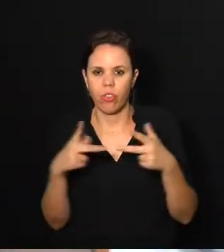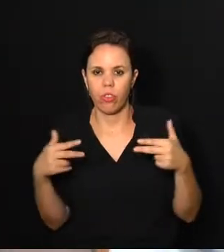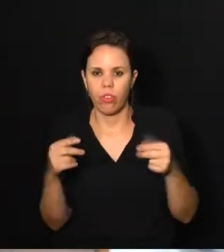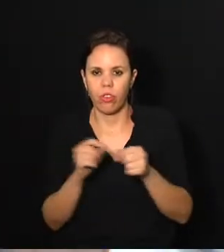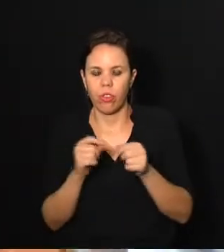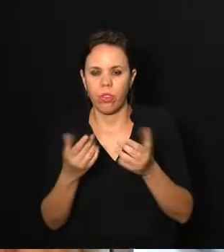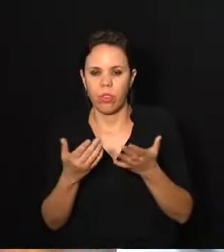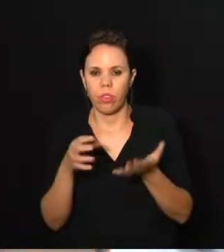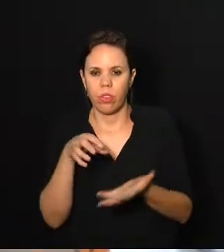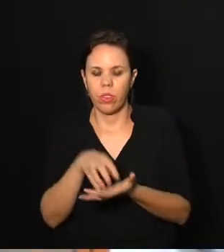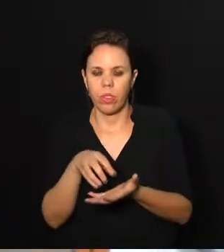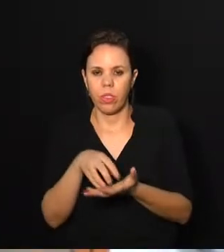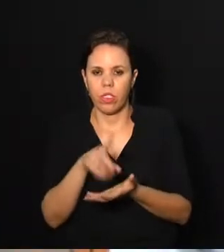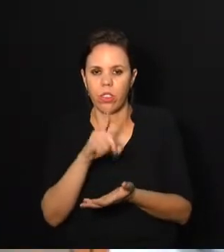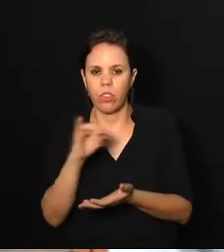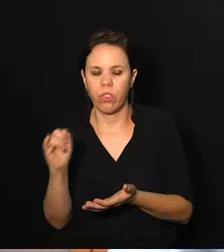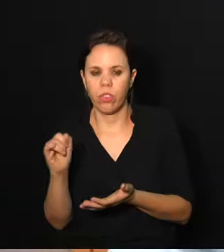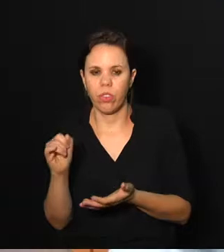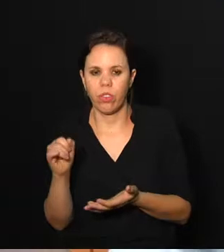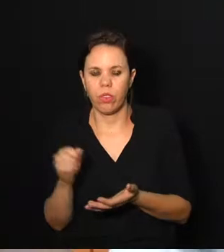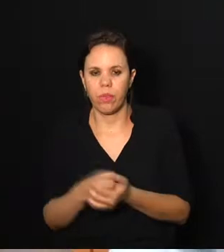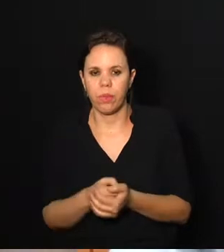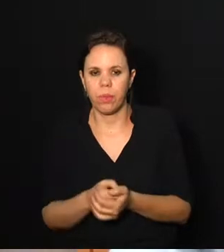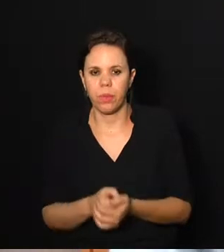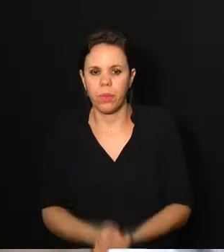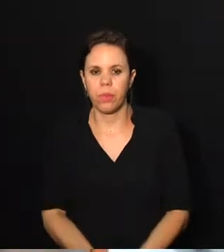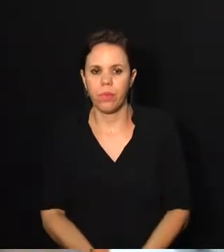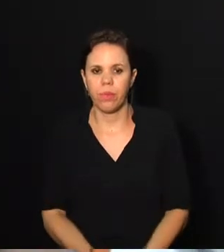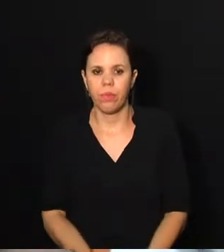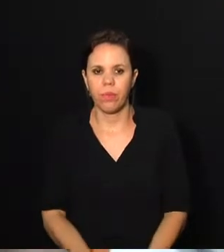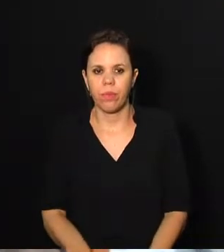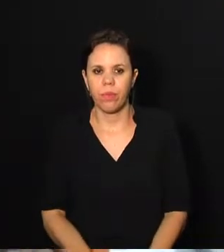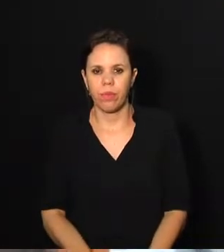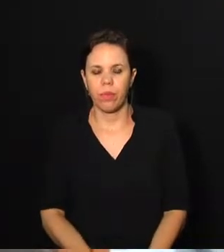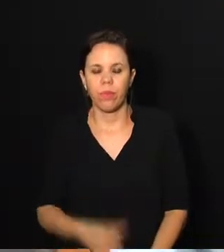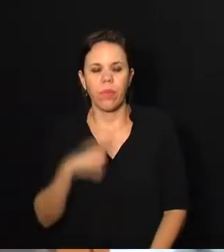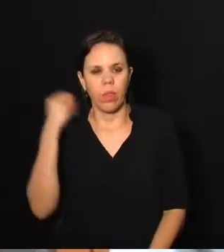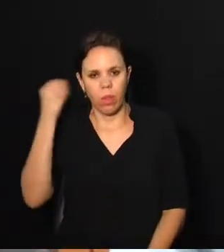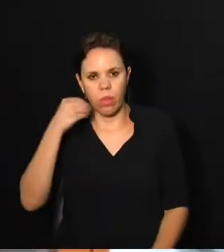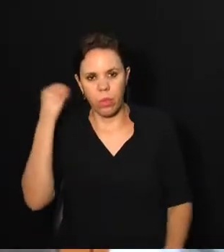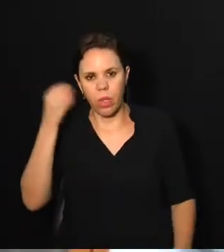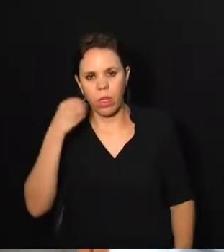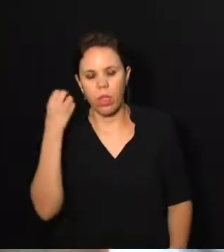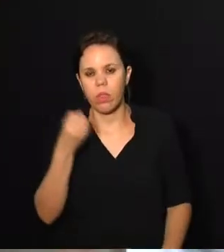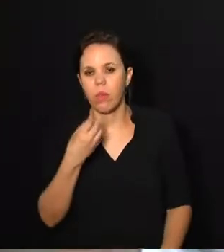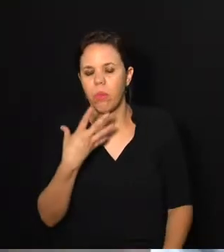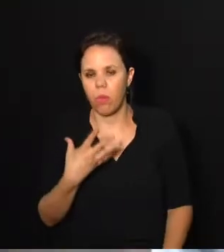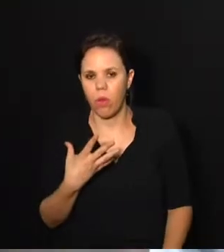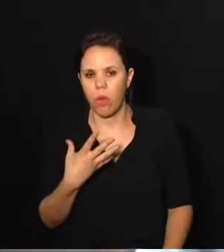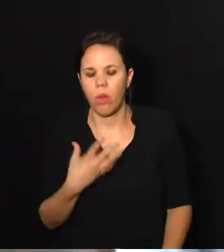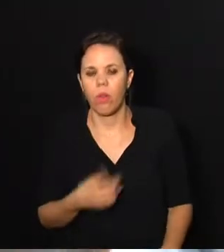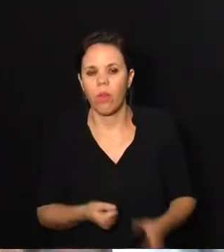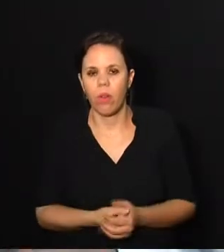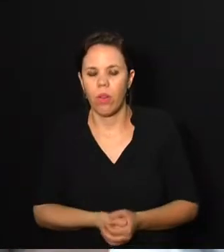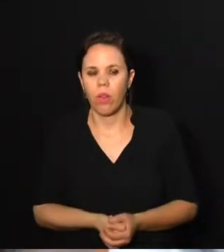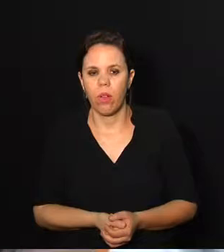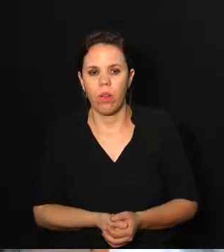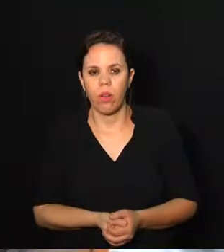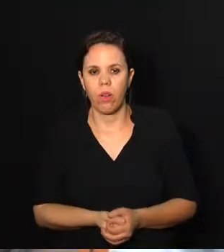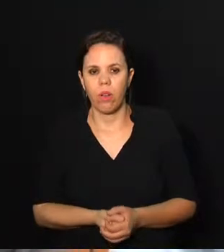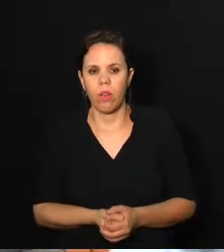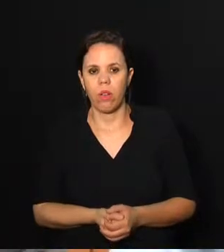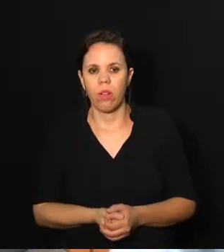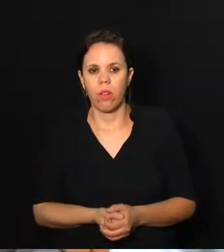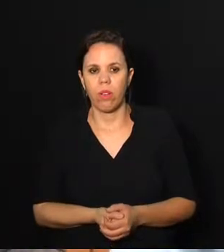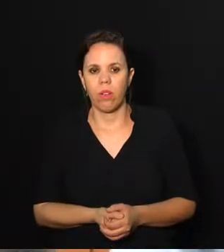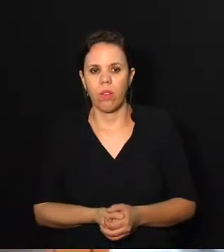a creche ou o equipamento, né. Assim, nós temos experiências boas com relação a isso, né.